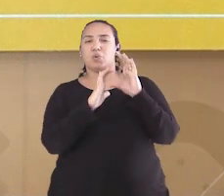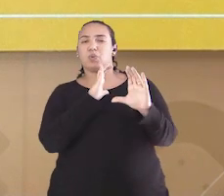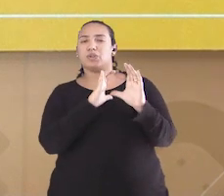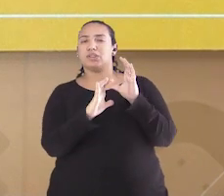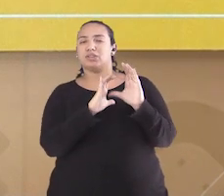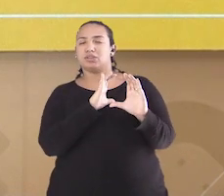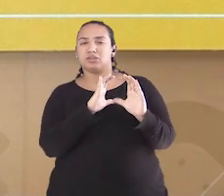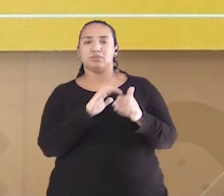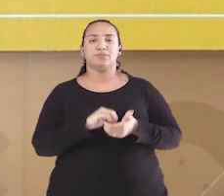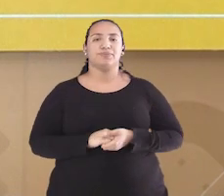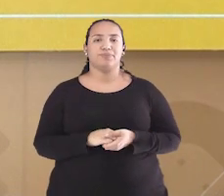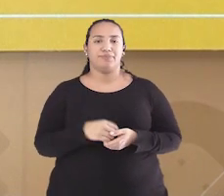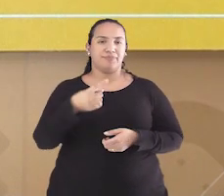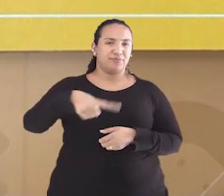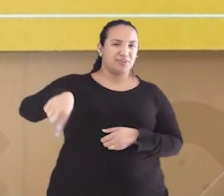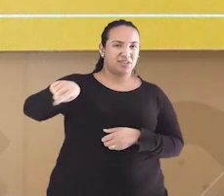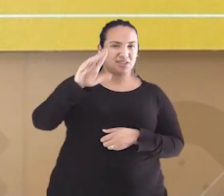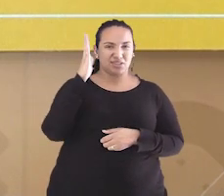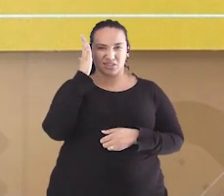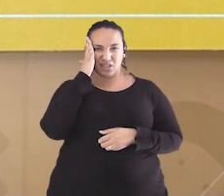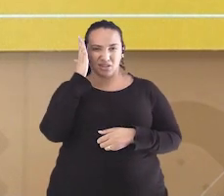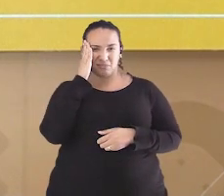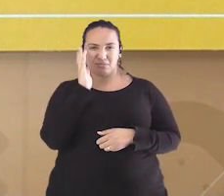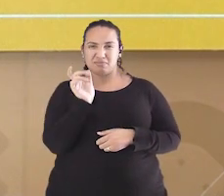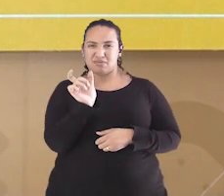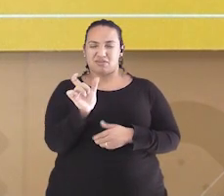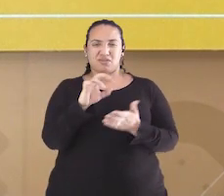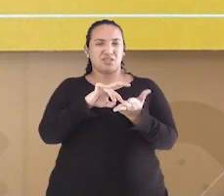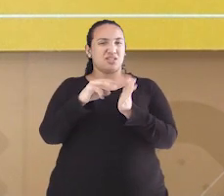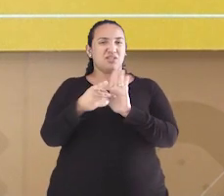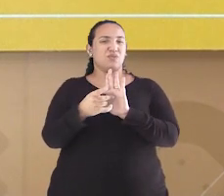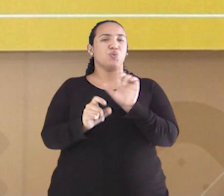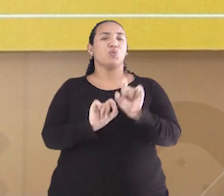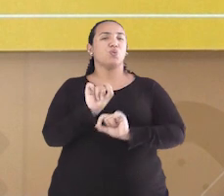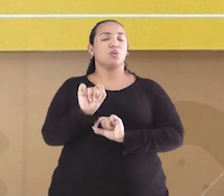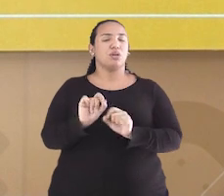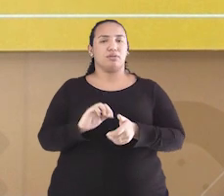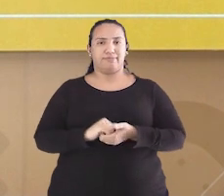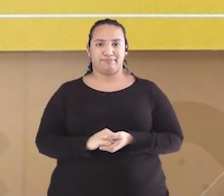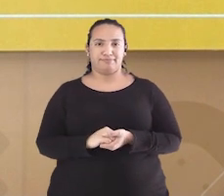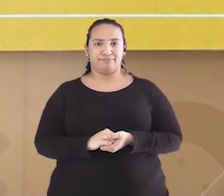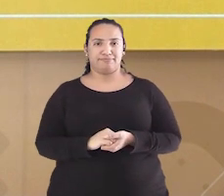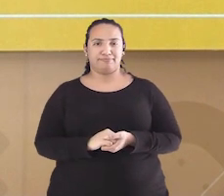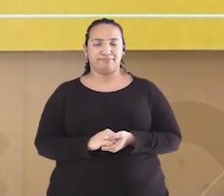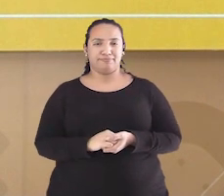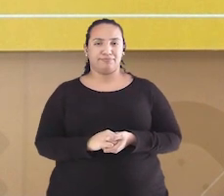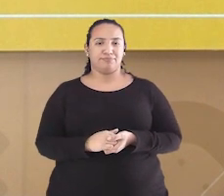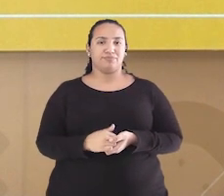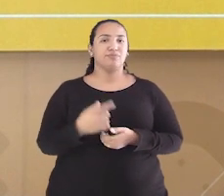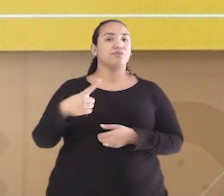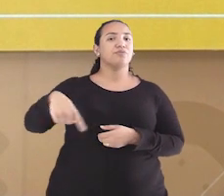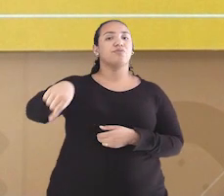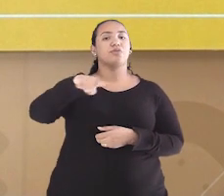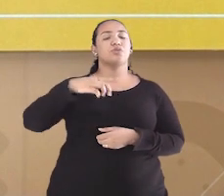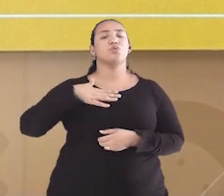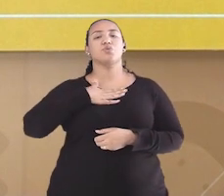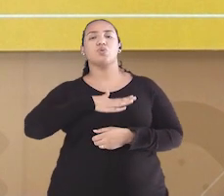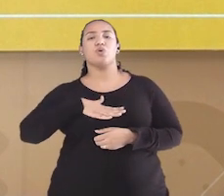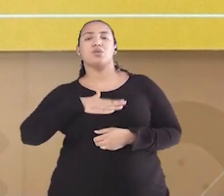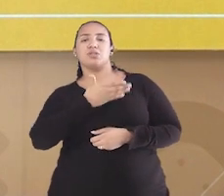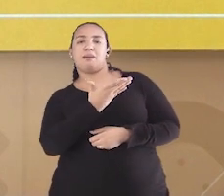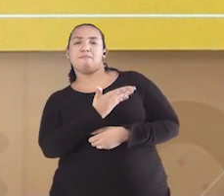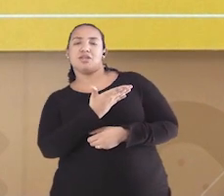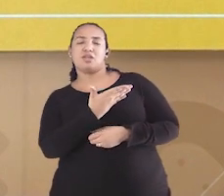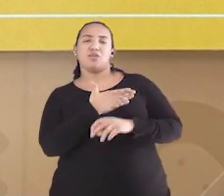comunicação. Vocês sabem o que significa a palavra comunicação? Como vocês gostam de se comunicar com